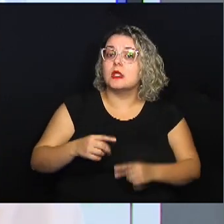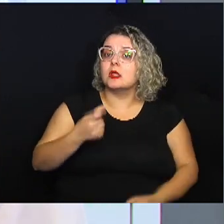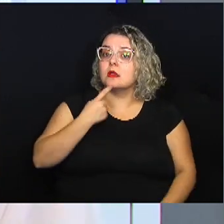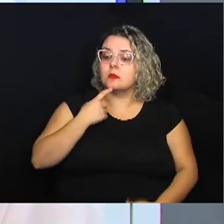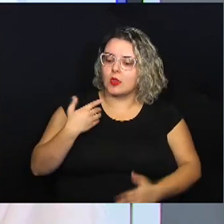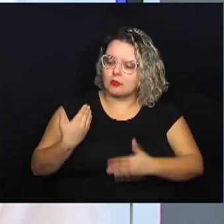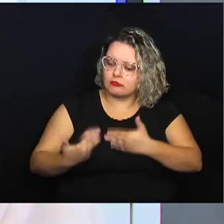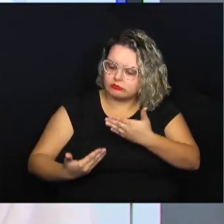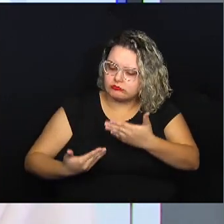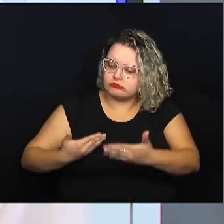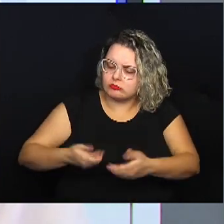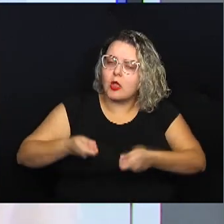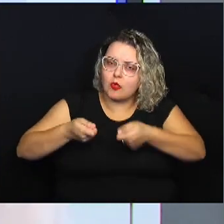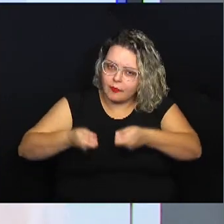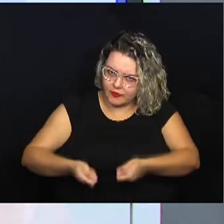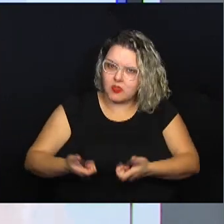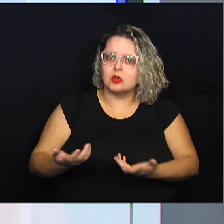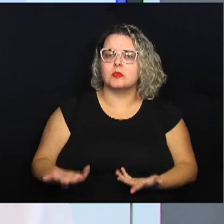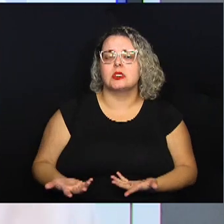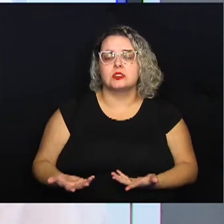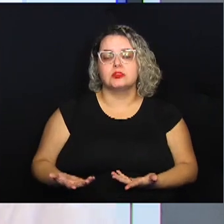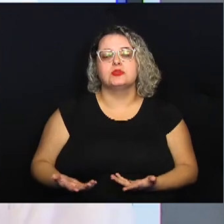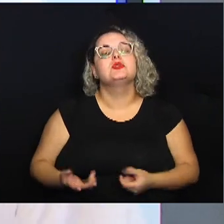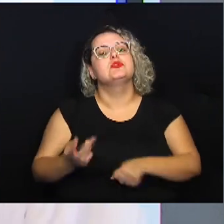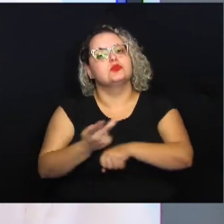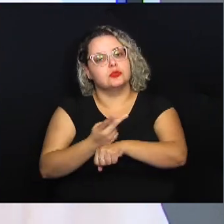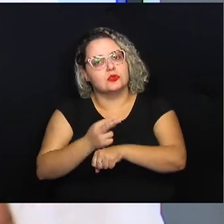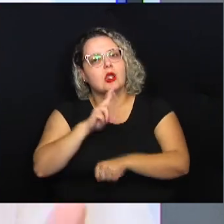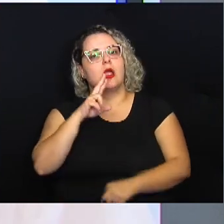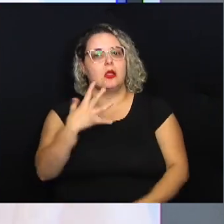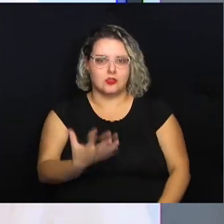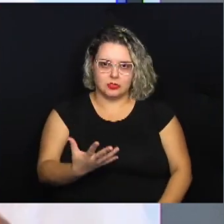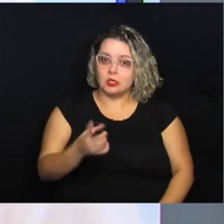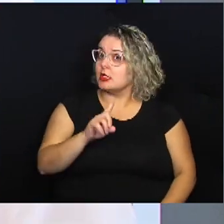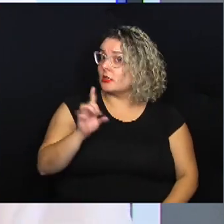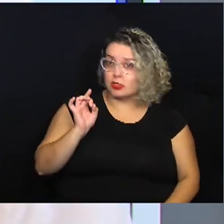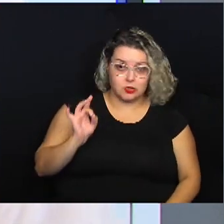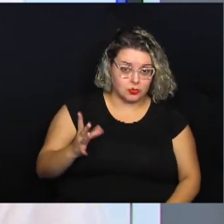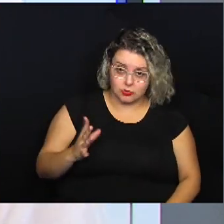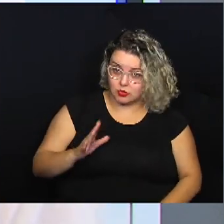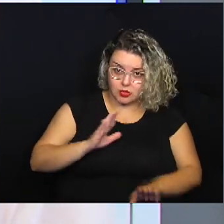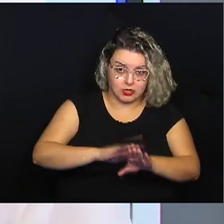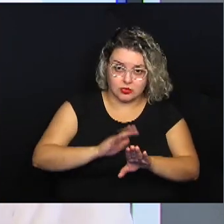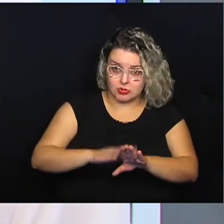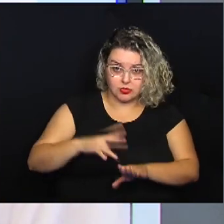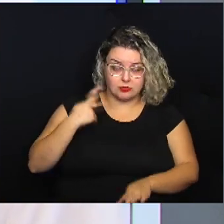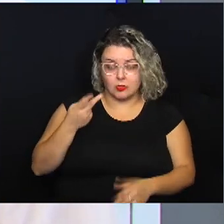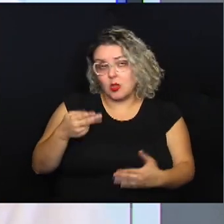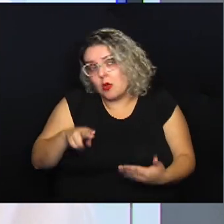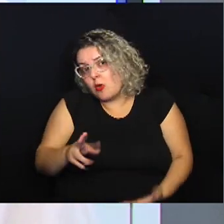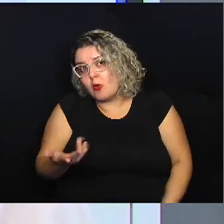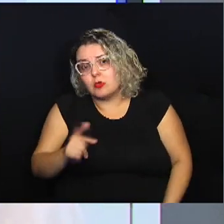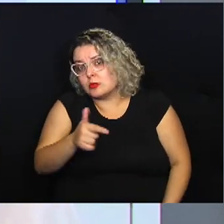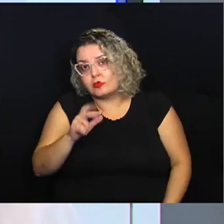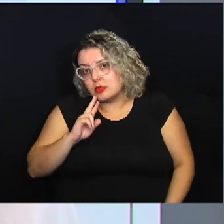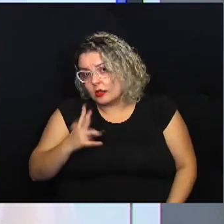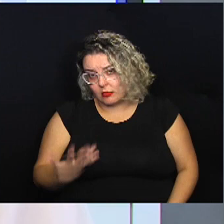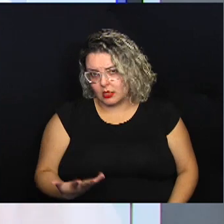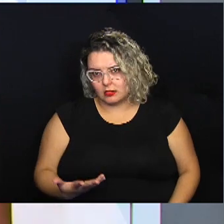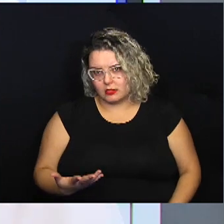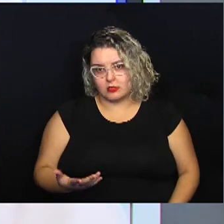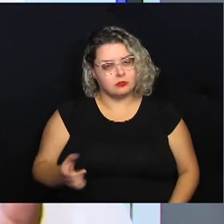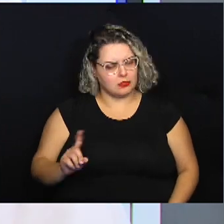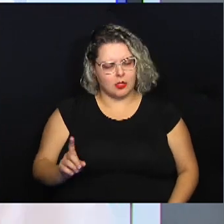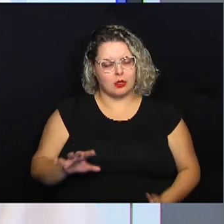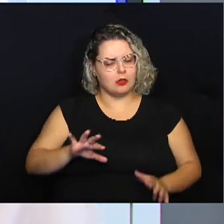muito sólidos no sentido de realmente buscar soluções, não somente ações políticas ou que não vão ter resultado. Então, quando a